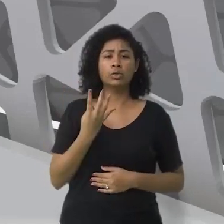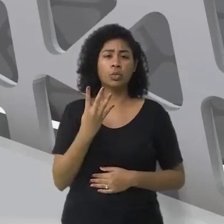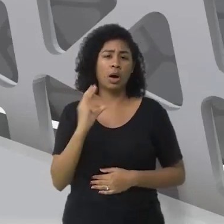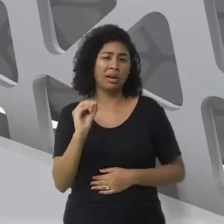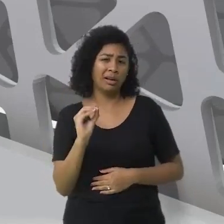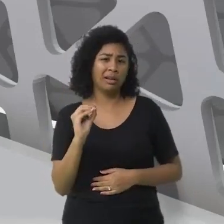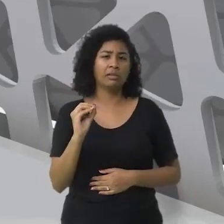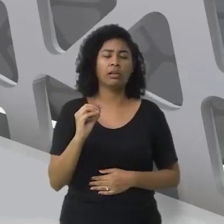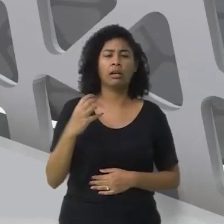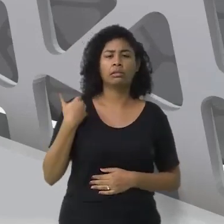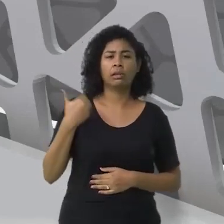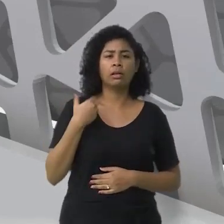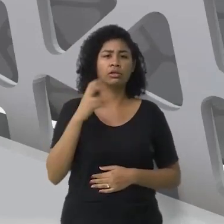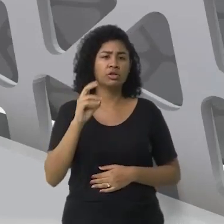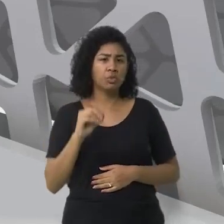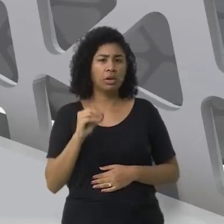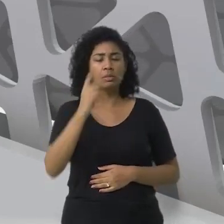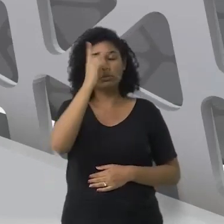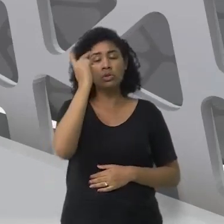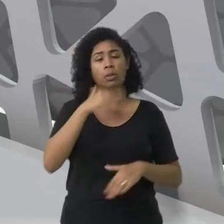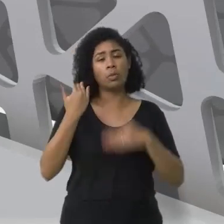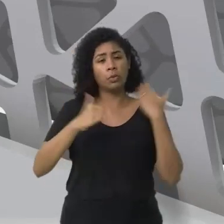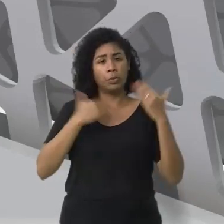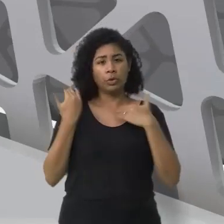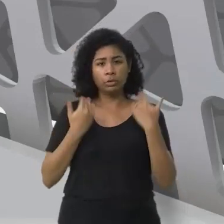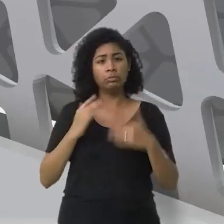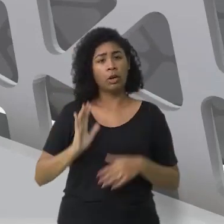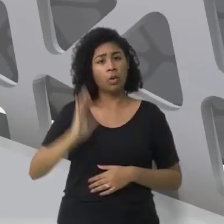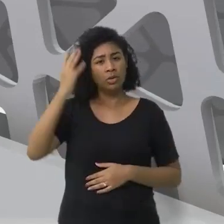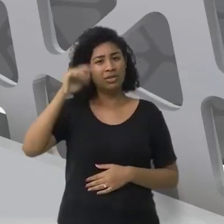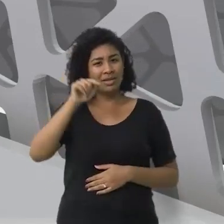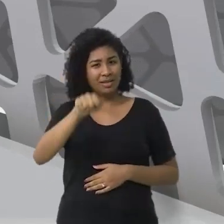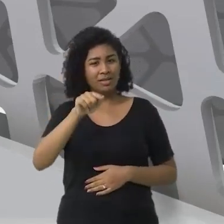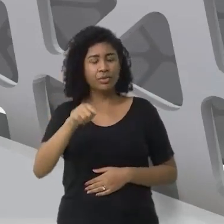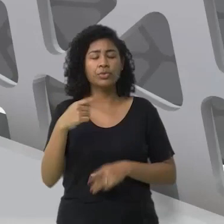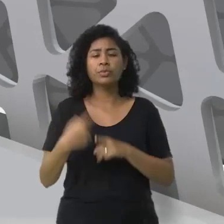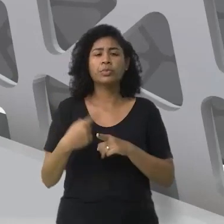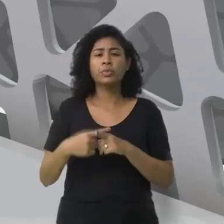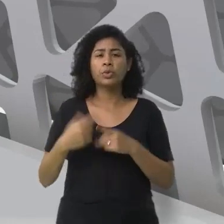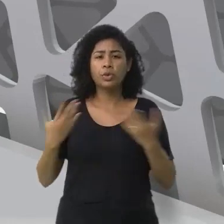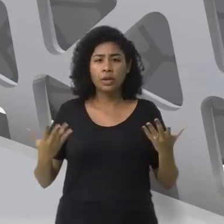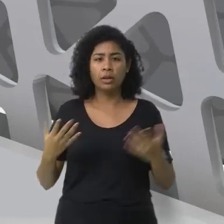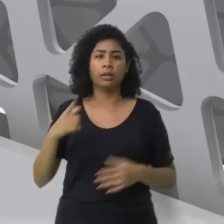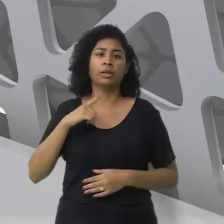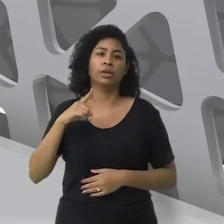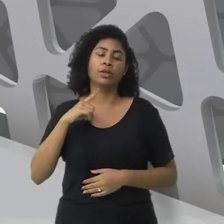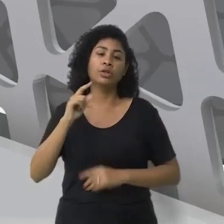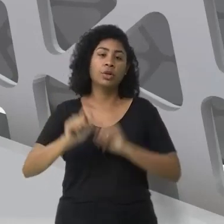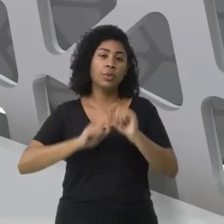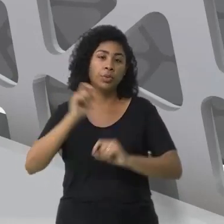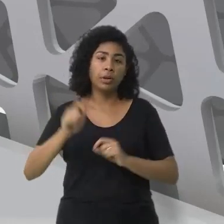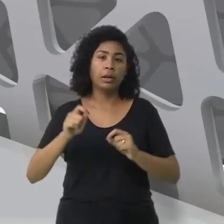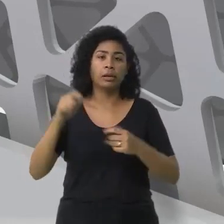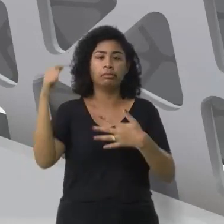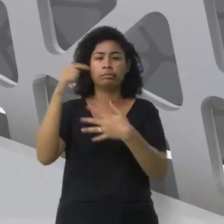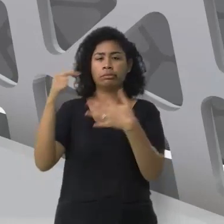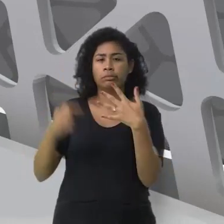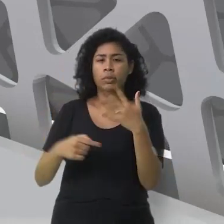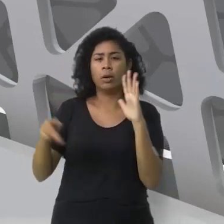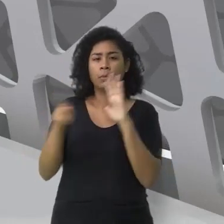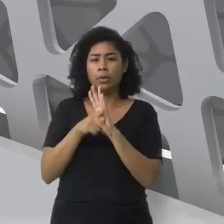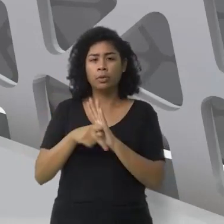de idade, acontecia isso, né? Por quê? Porque existia o fator aí da saúde, não existiam